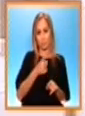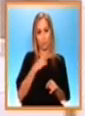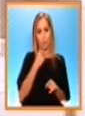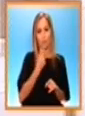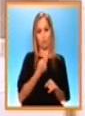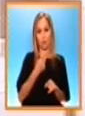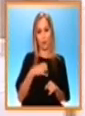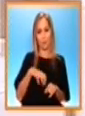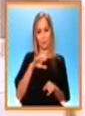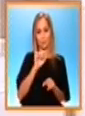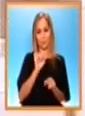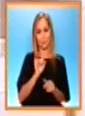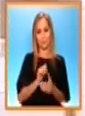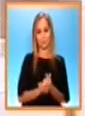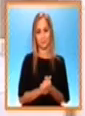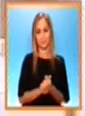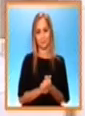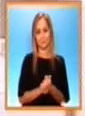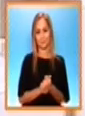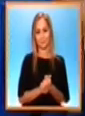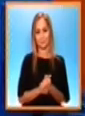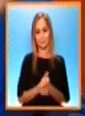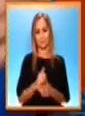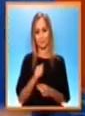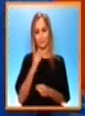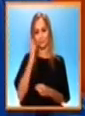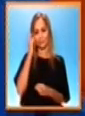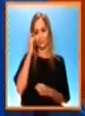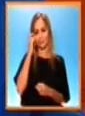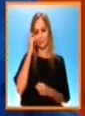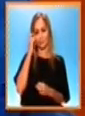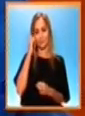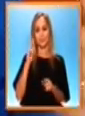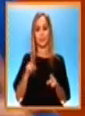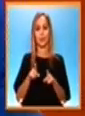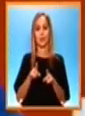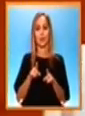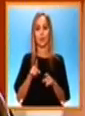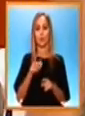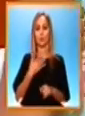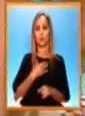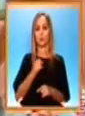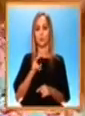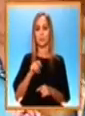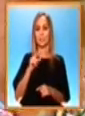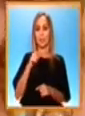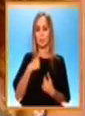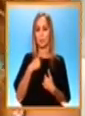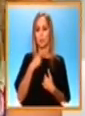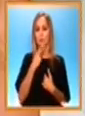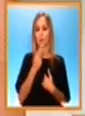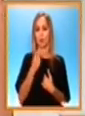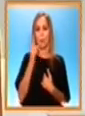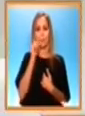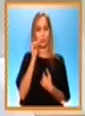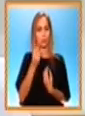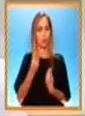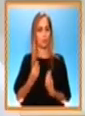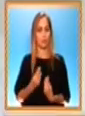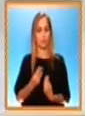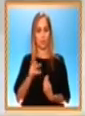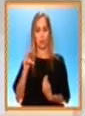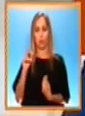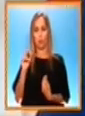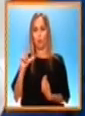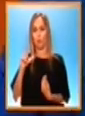é uma das melhores que temos neste país. E depois tenho o Daniel Galvão, que é das melhores vozes masculinas para mim que temos também neste país. Temos o